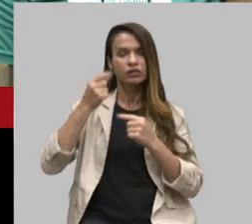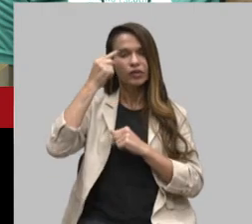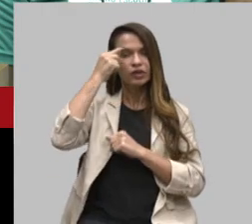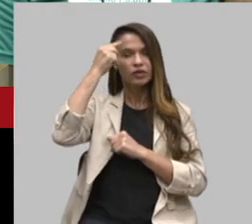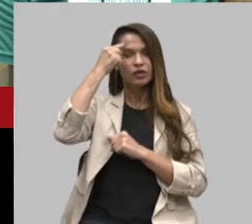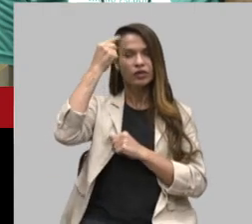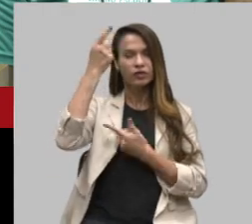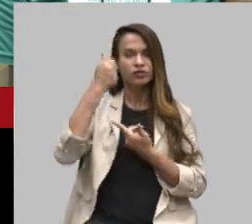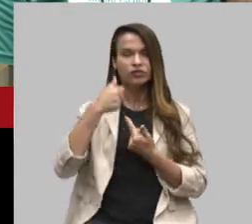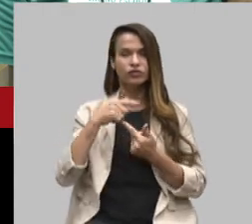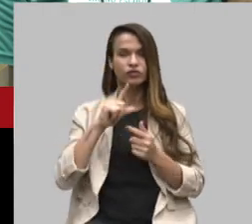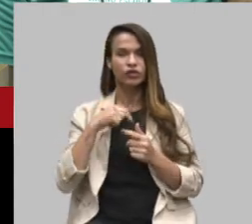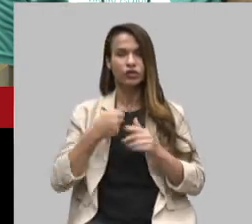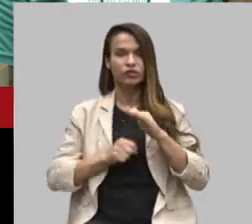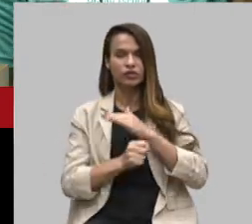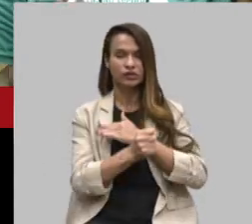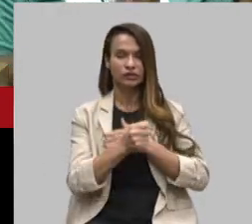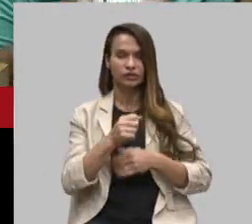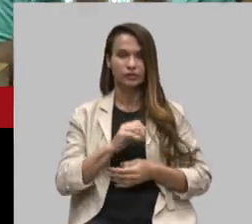qual a gente tá sendo